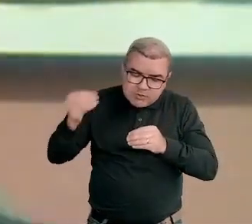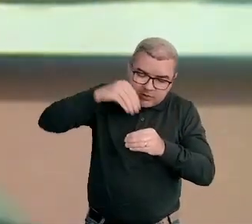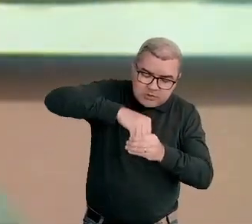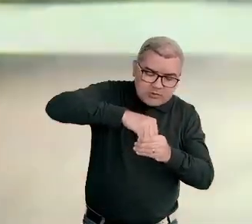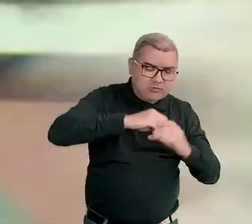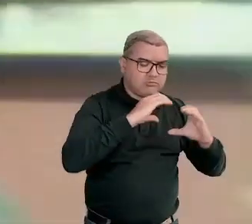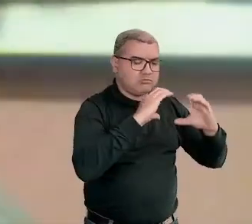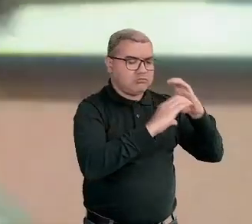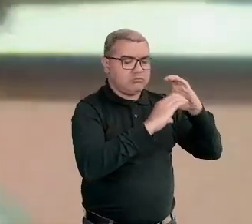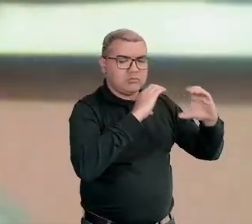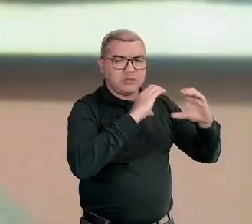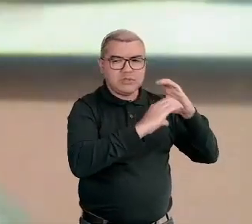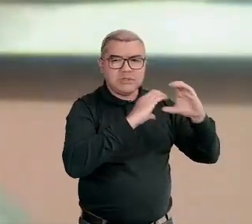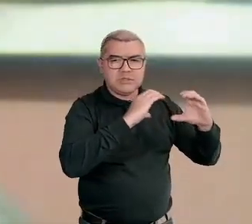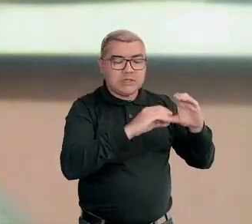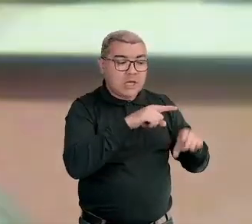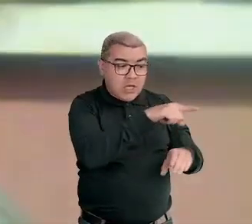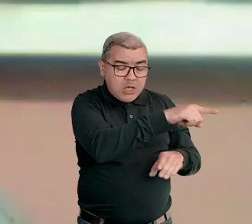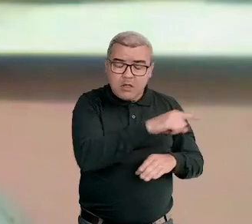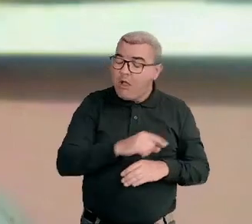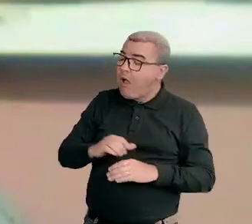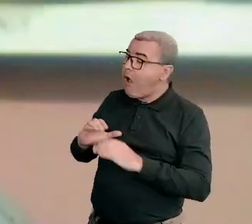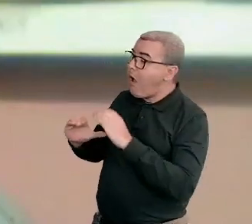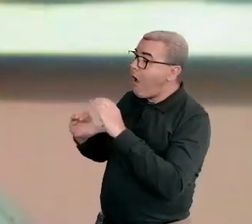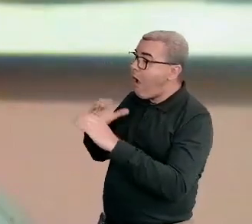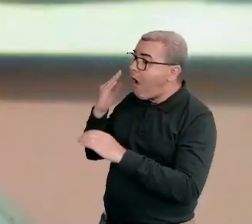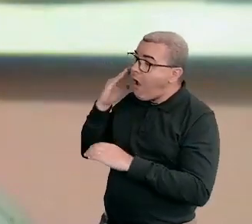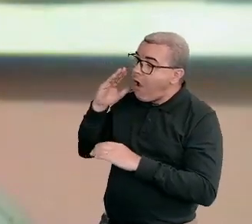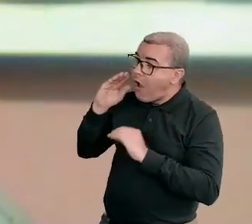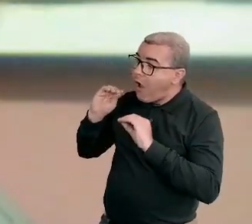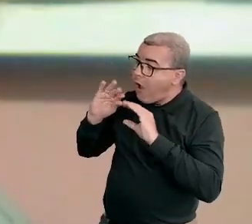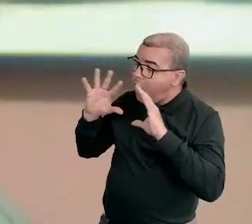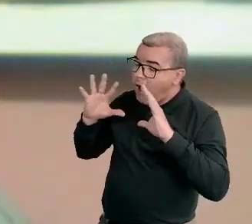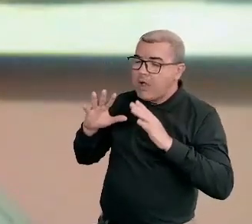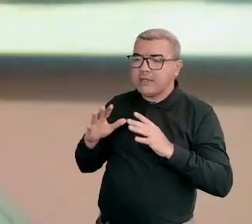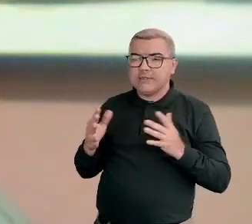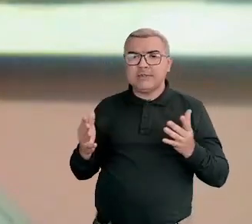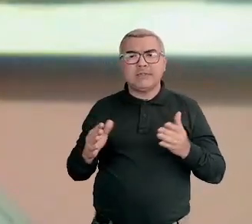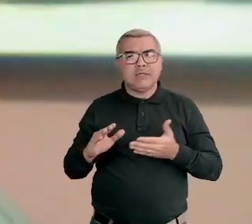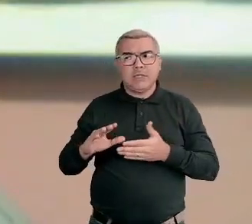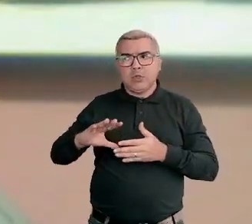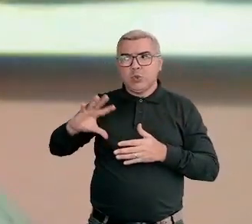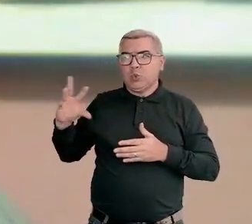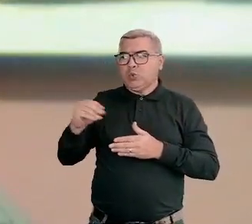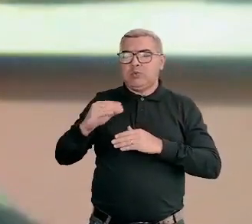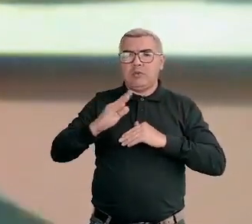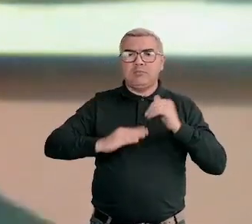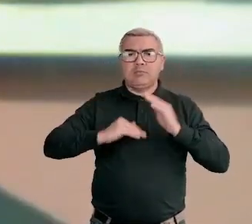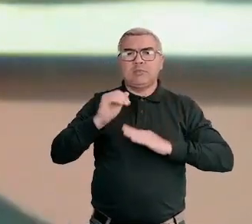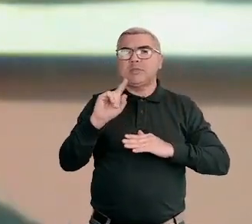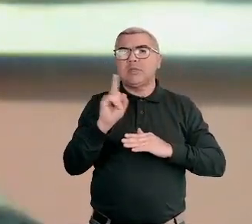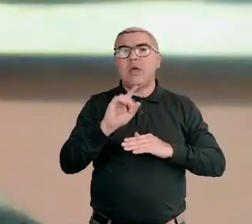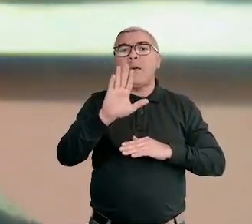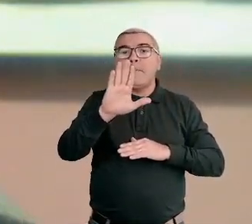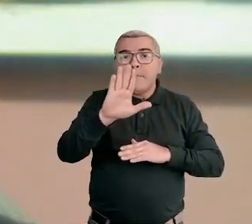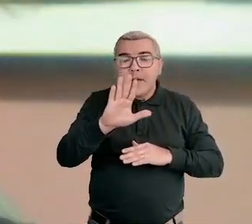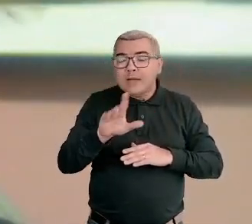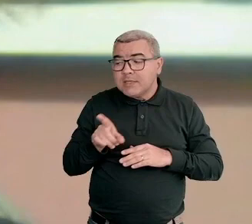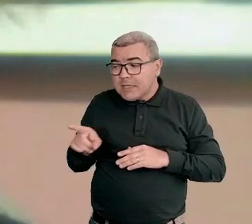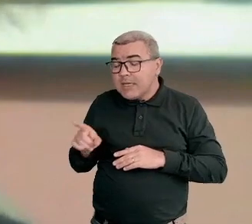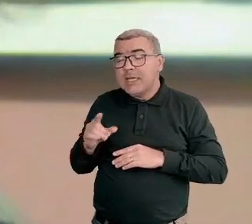uma linguagem e fazer aquilo ser entendido por uma massa de pessoas. Né? Muito bem, nem todos precisam, mas tem que